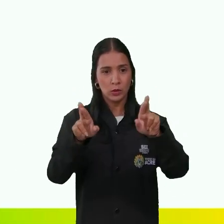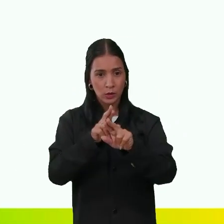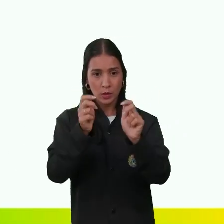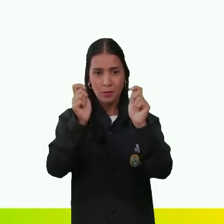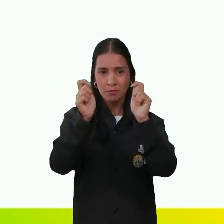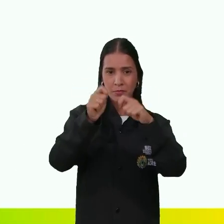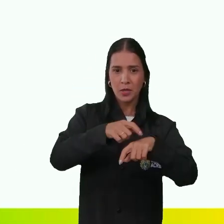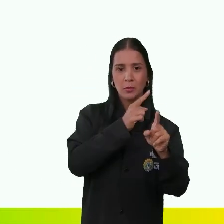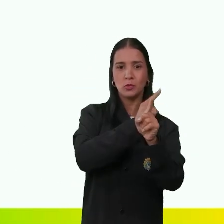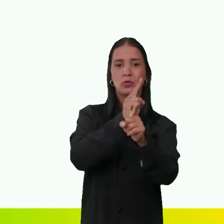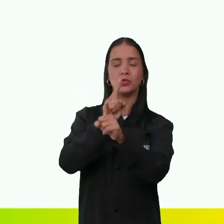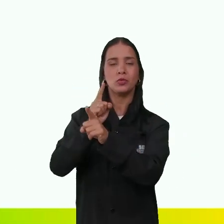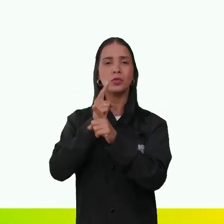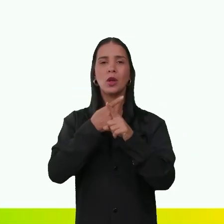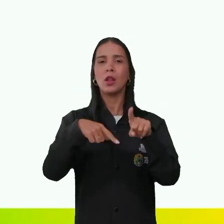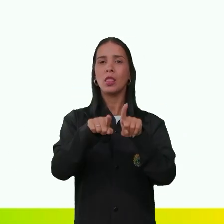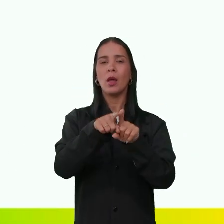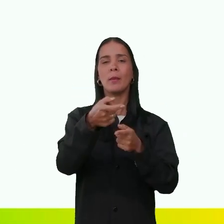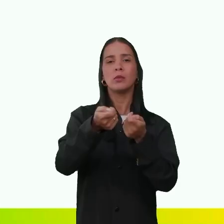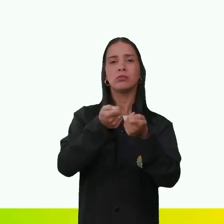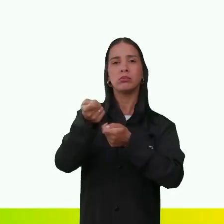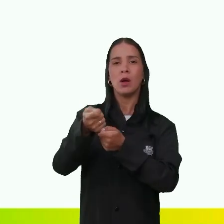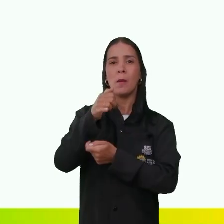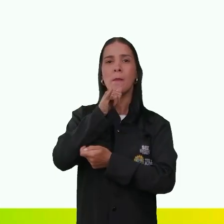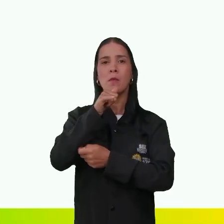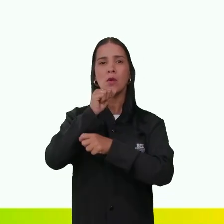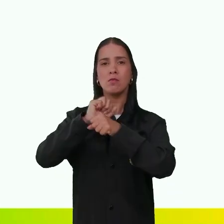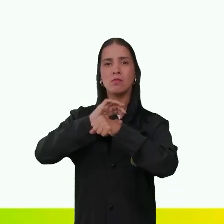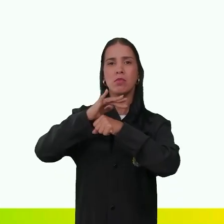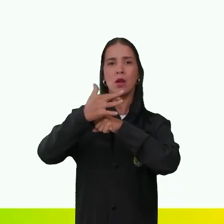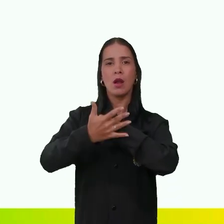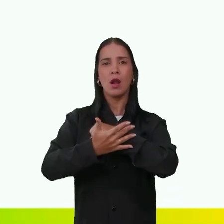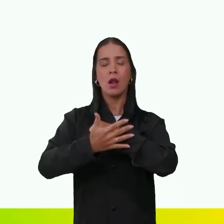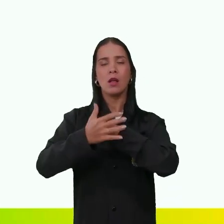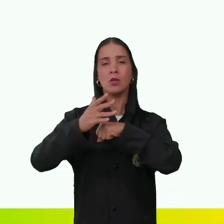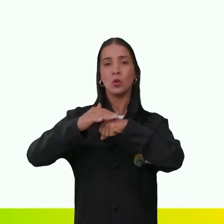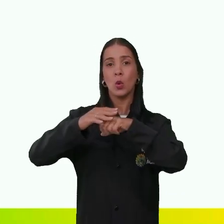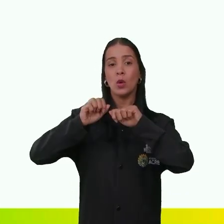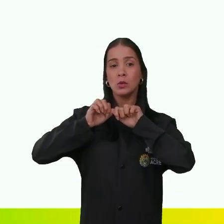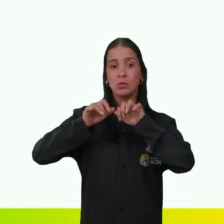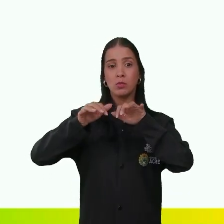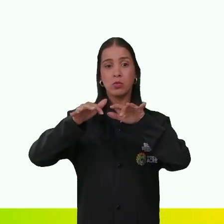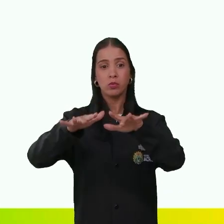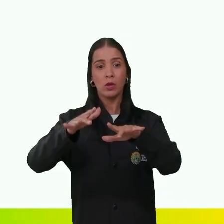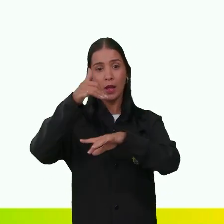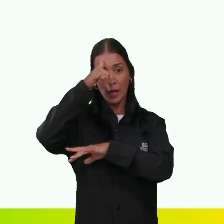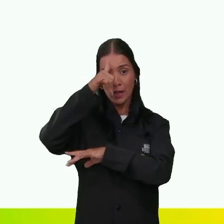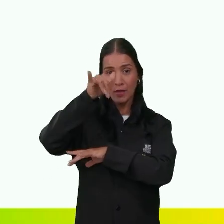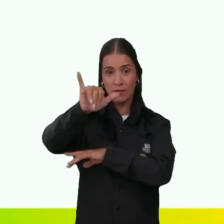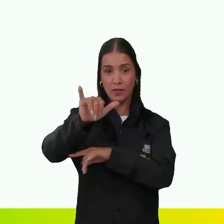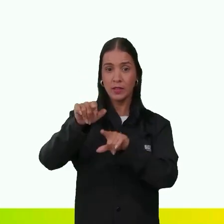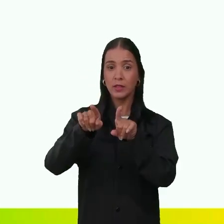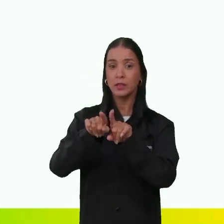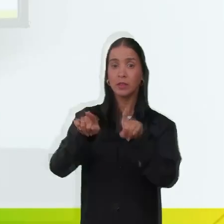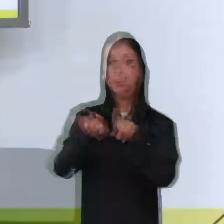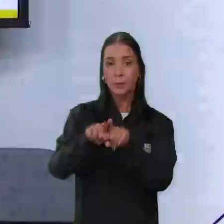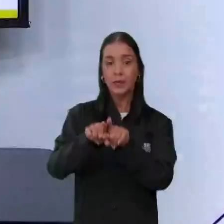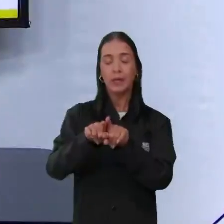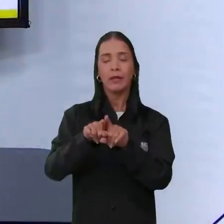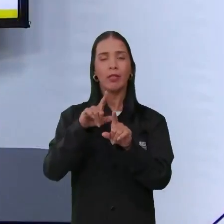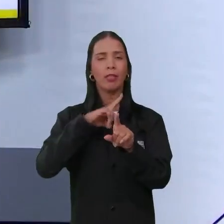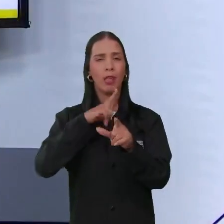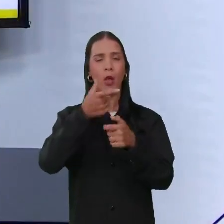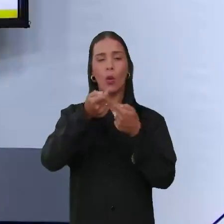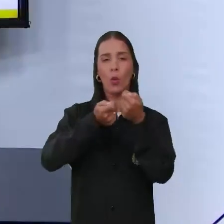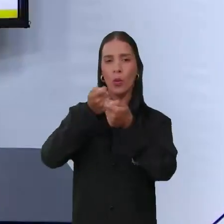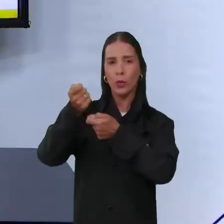pública, como epidemias, através de medidas preventivas e de controle. Então, muitas vezes, a